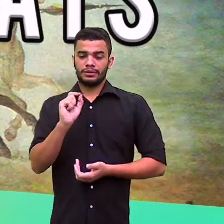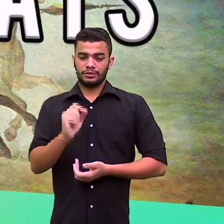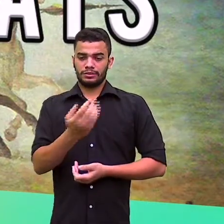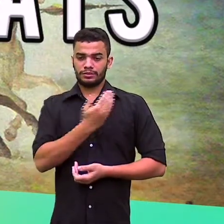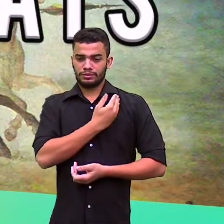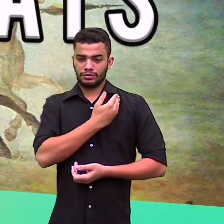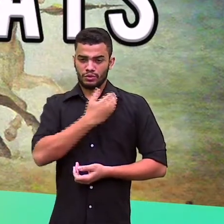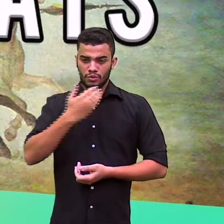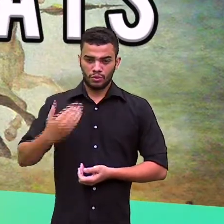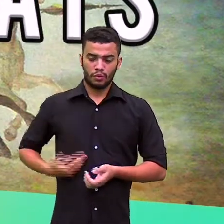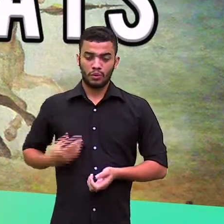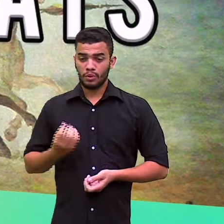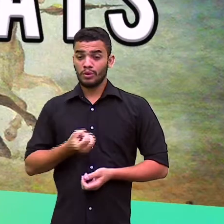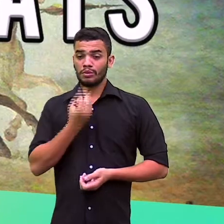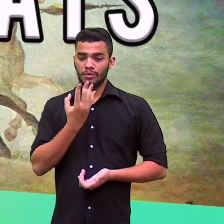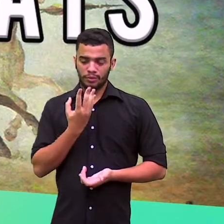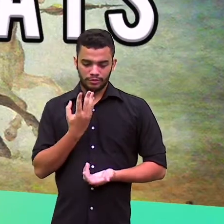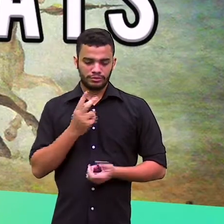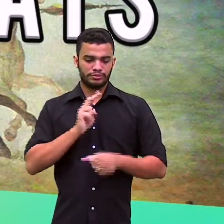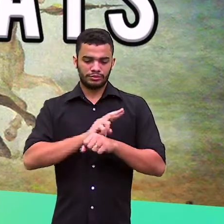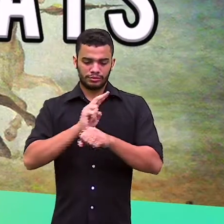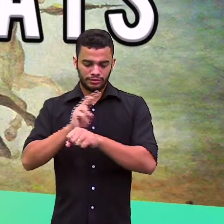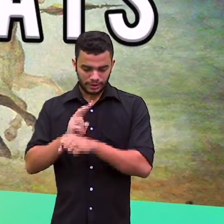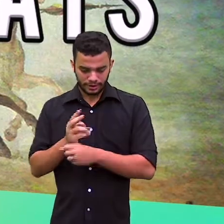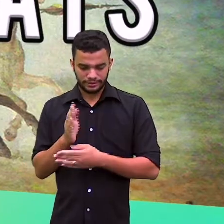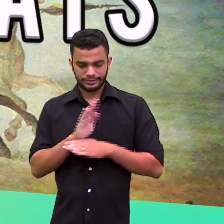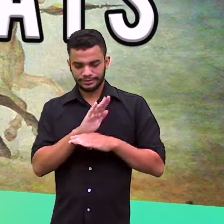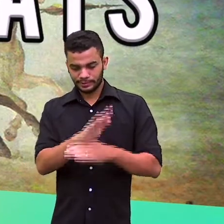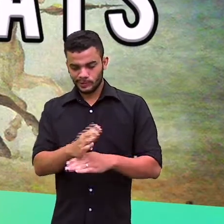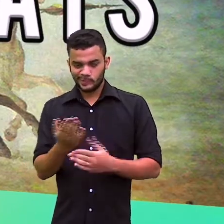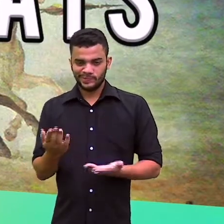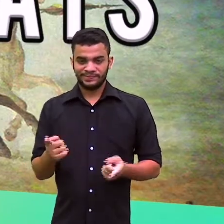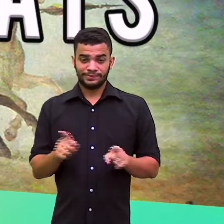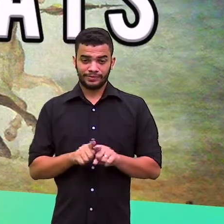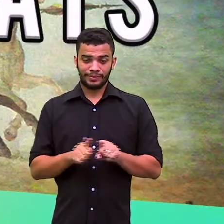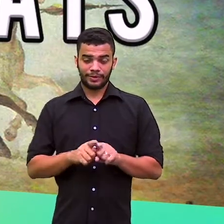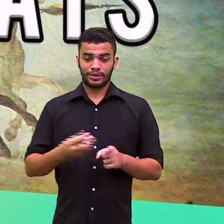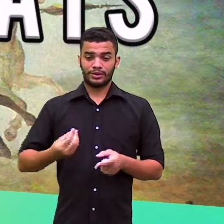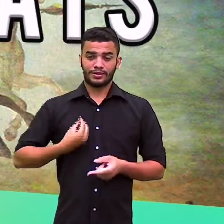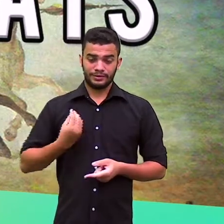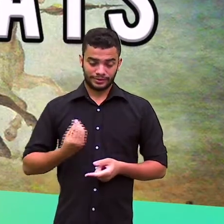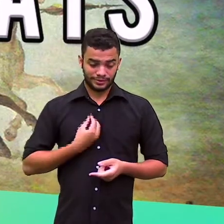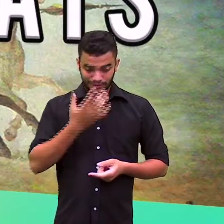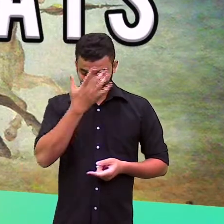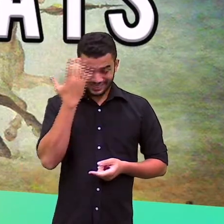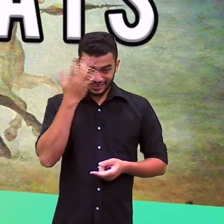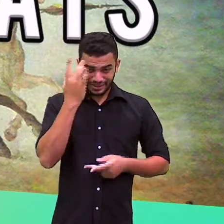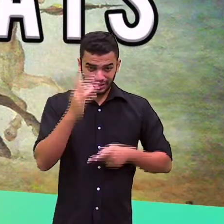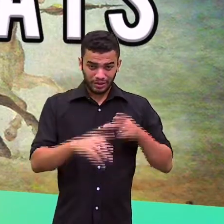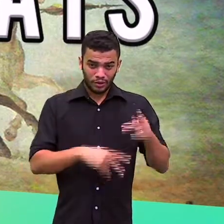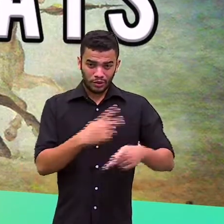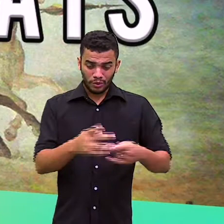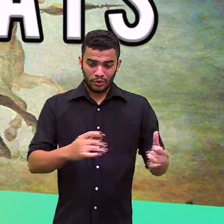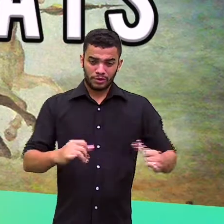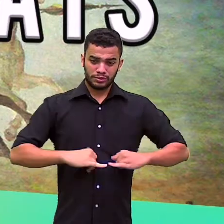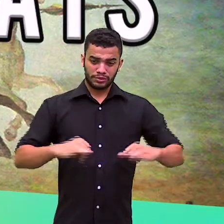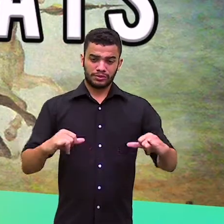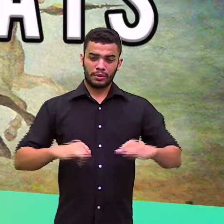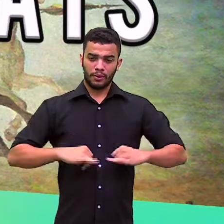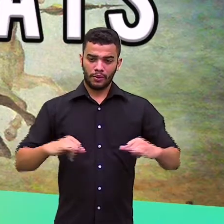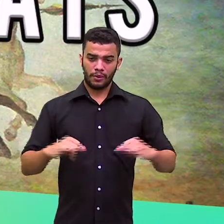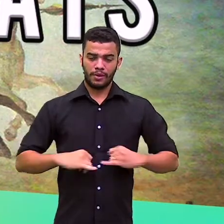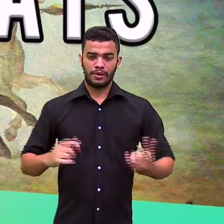somada a má condições de vida da população, também que ajudou bastante a ter estas